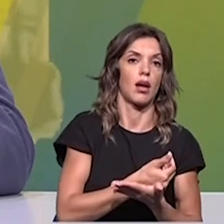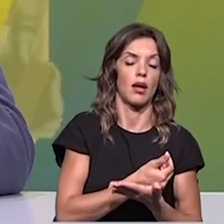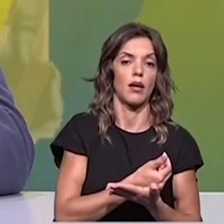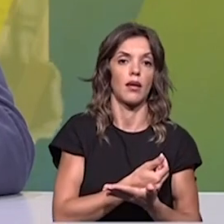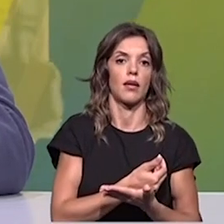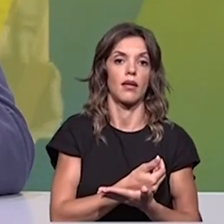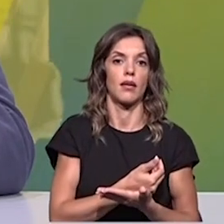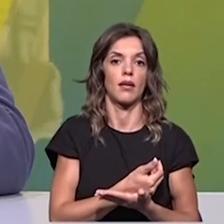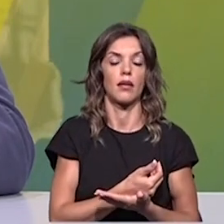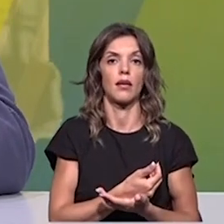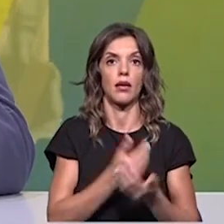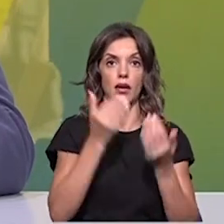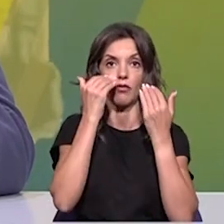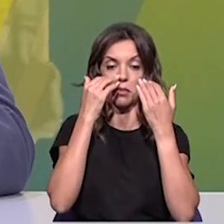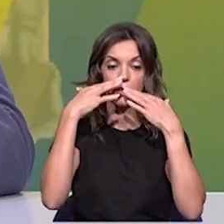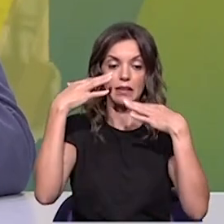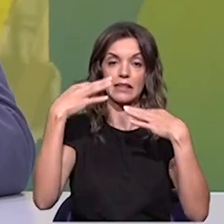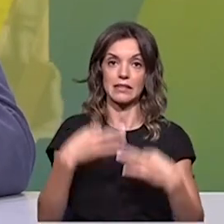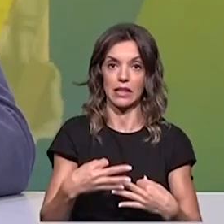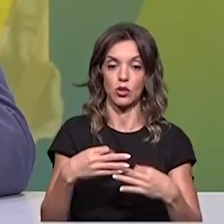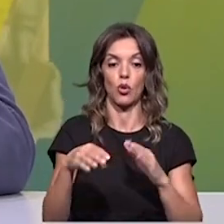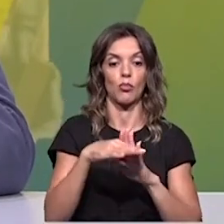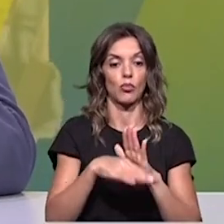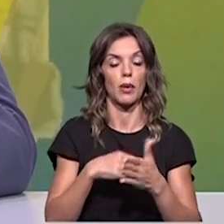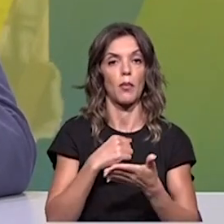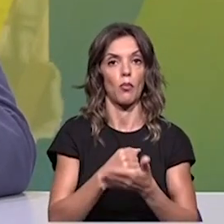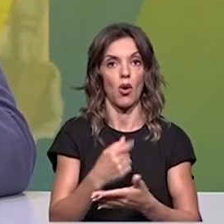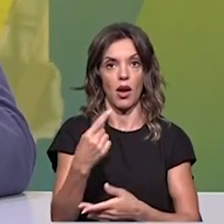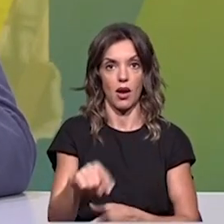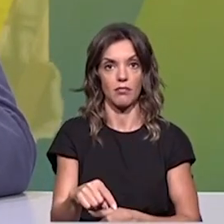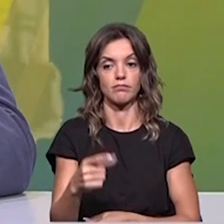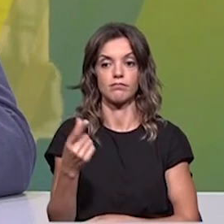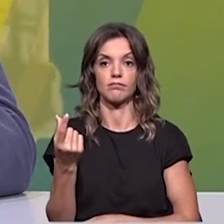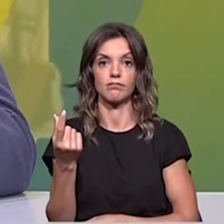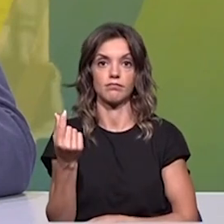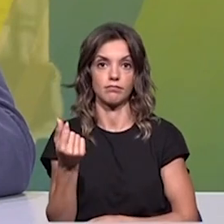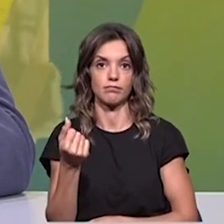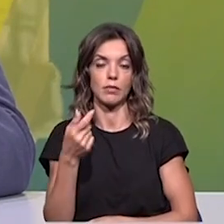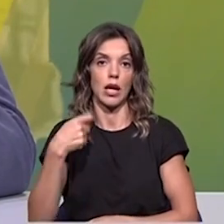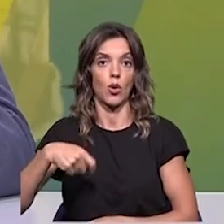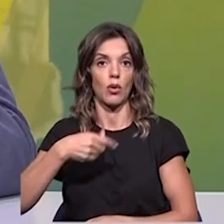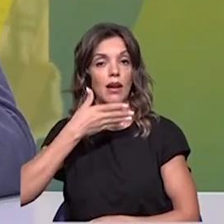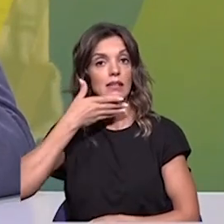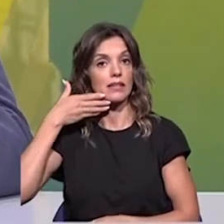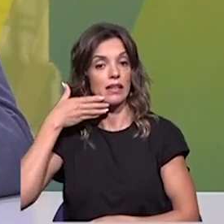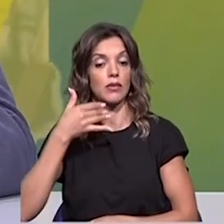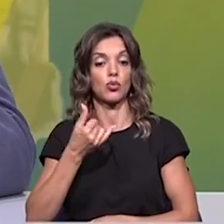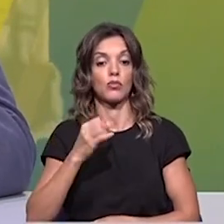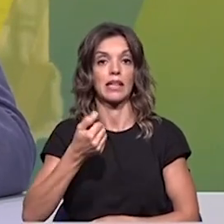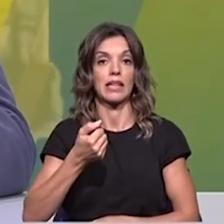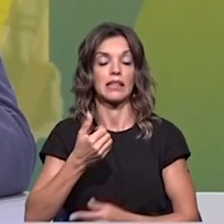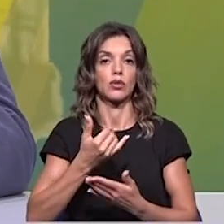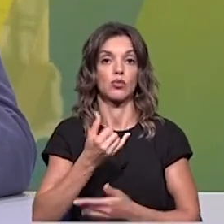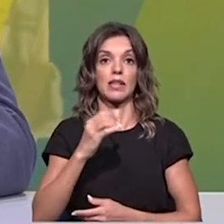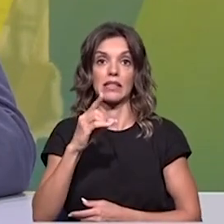informação correta dos programas de apoio que existem por exemplo o arrendamento da Civil ele já existe desde talvez de 2015/2016 a nível Nacional